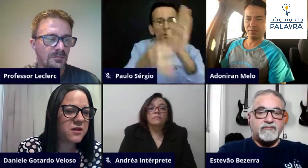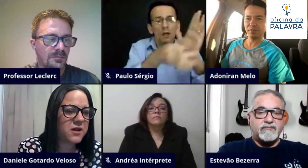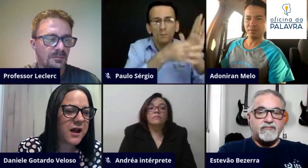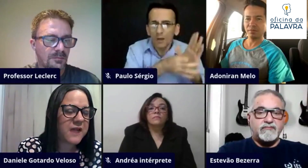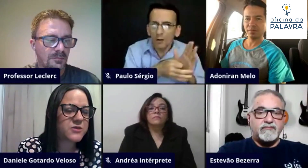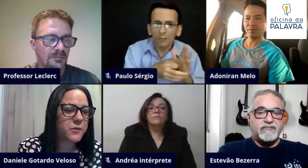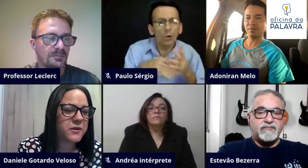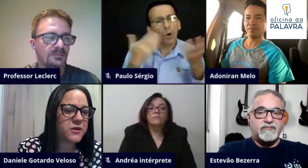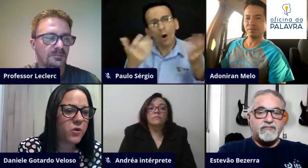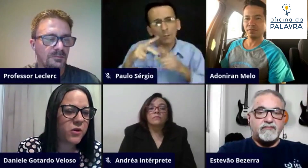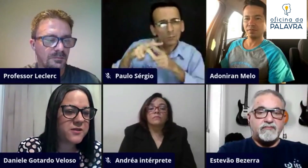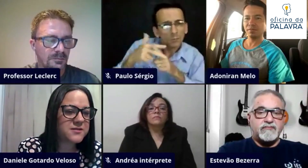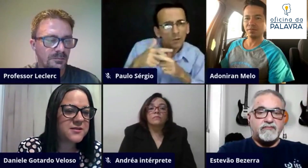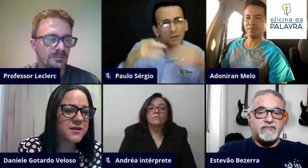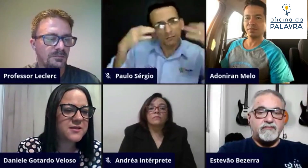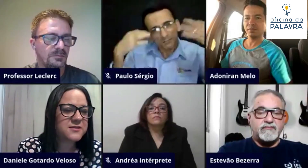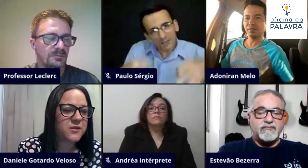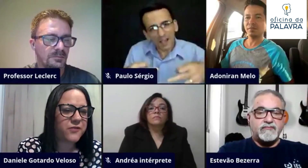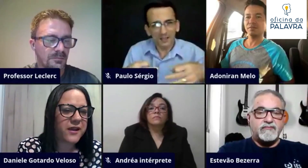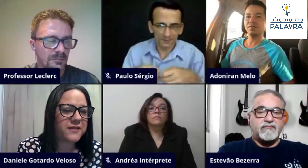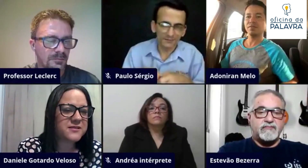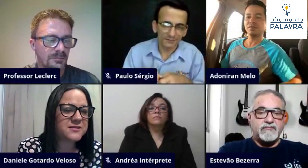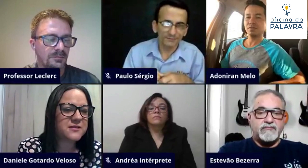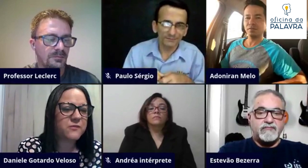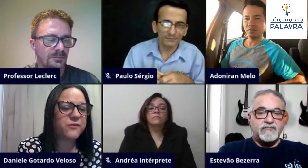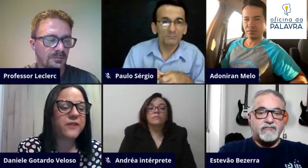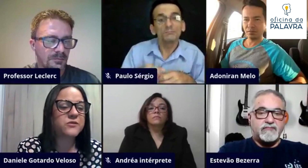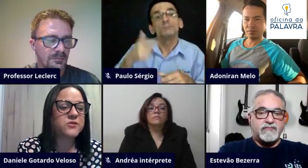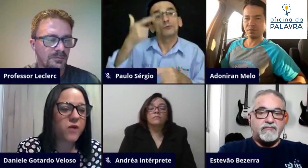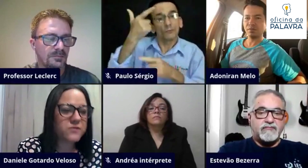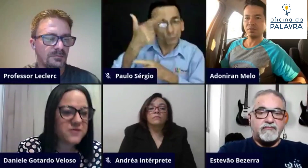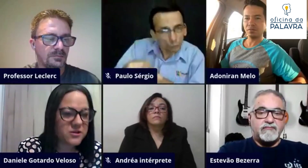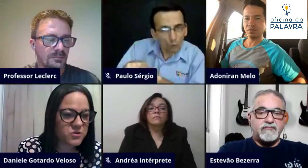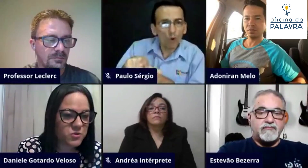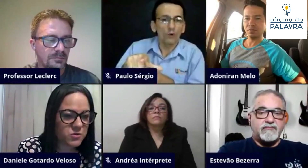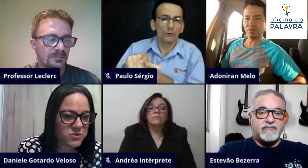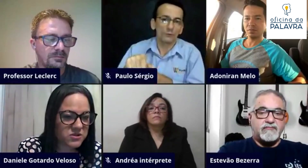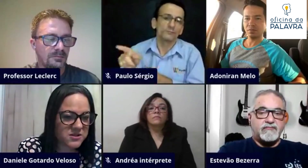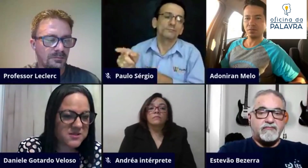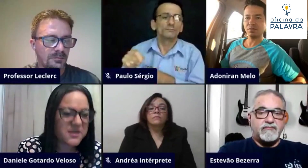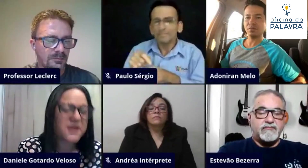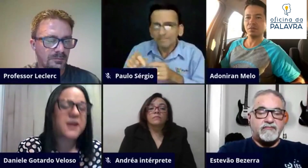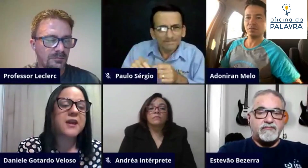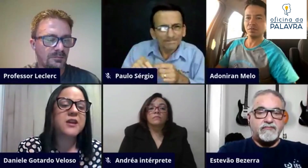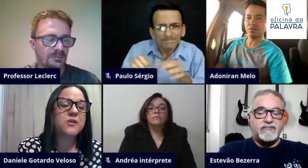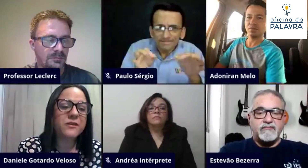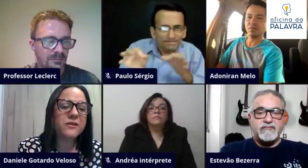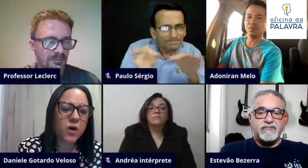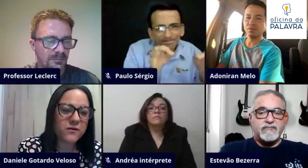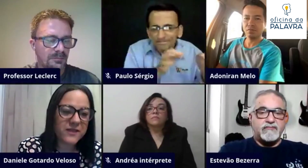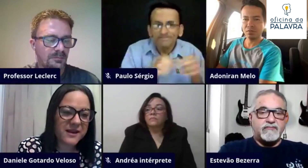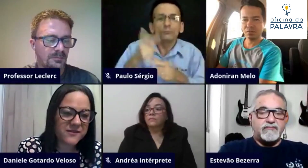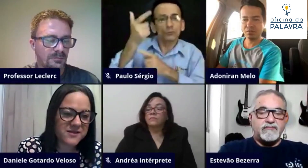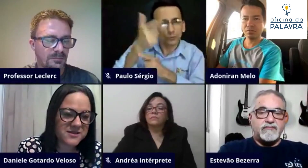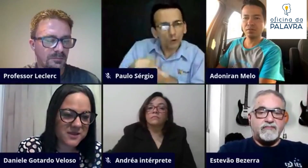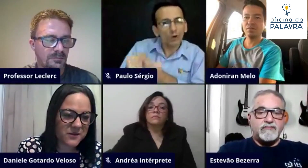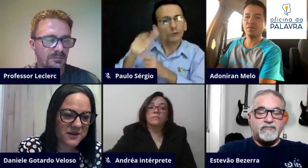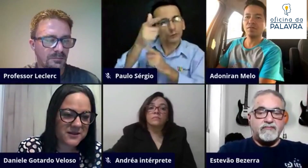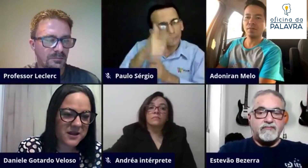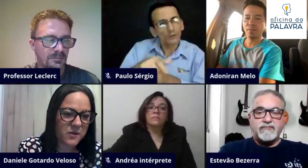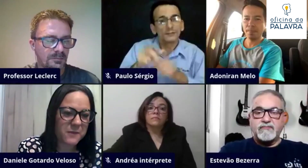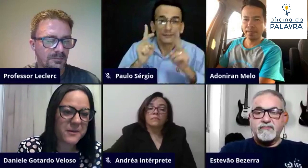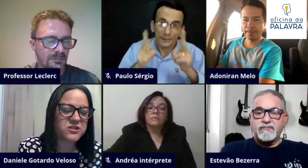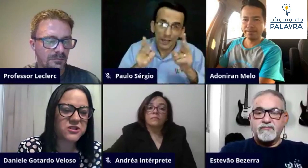entenderam, as opiniões são feitos novos ajustes e uma nova